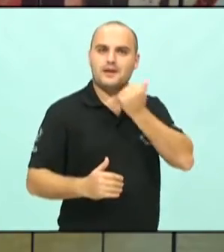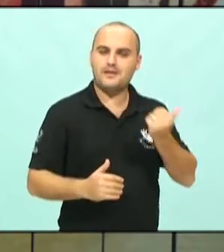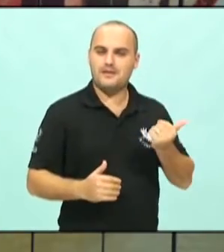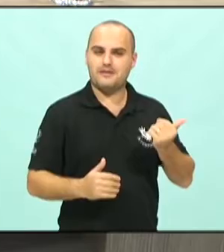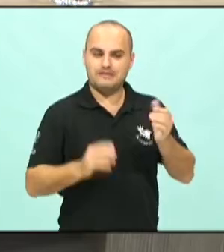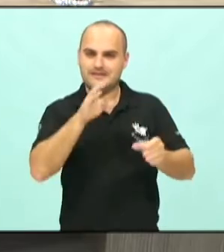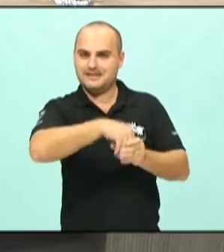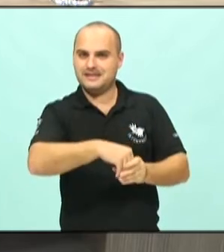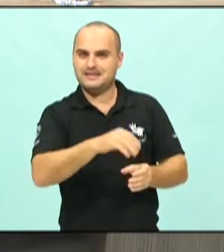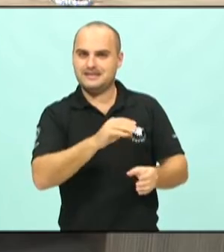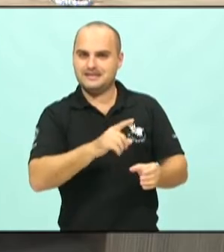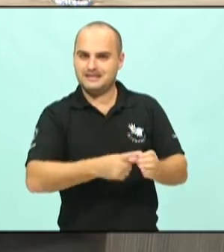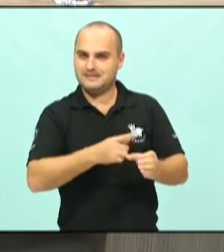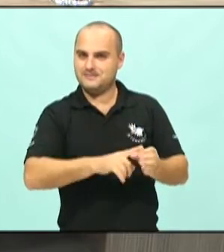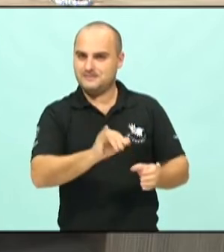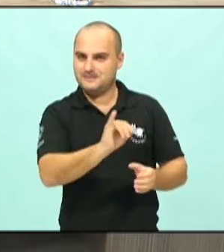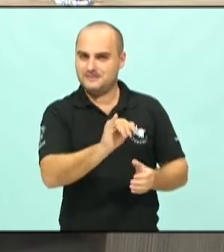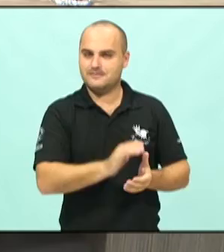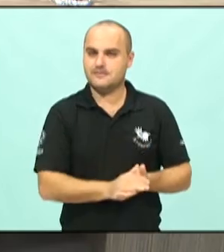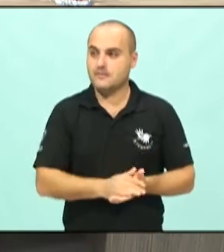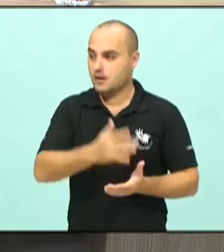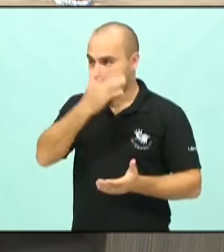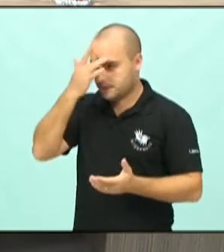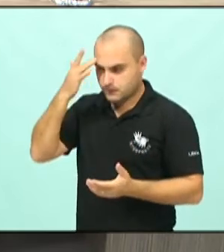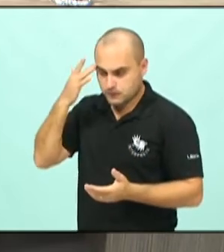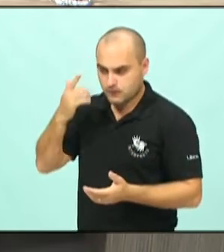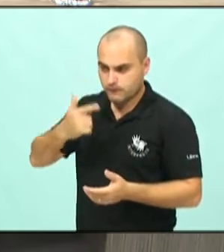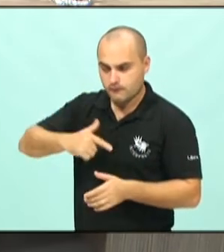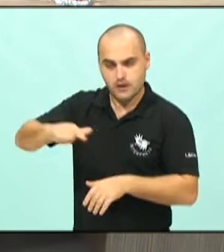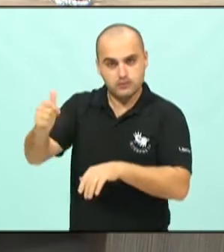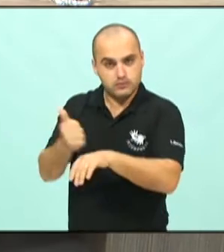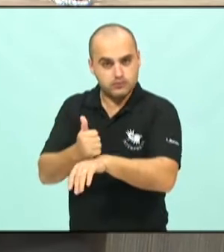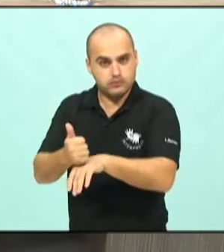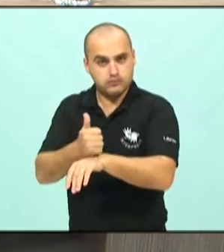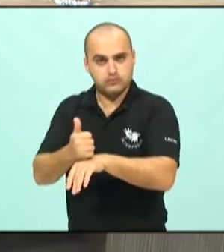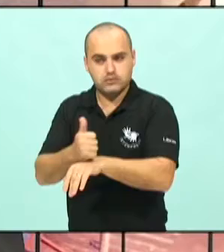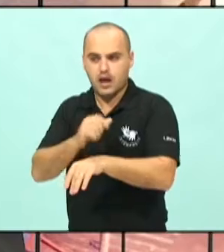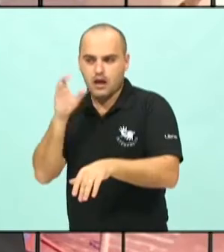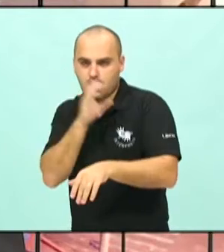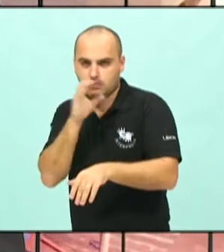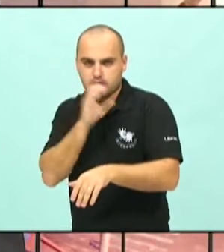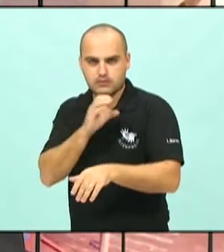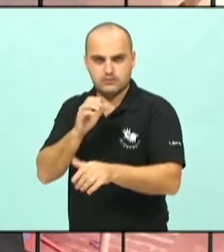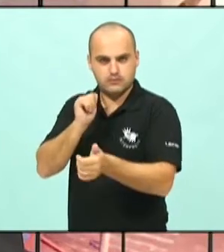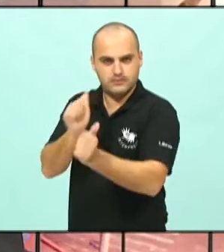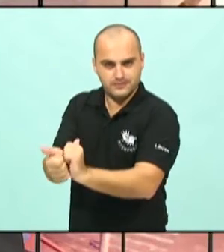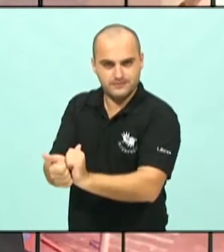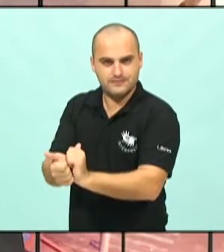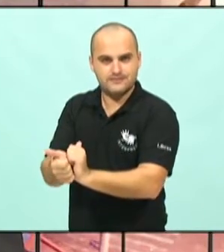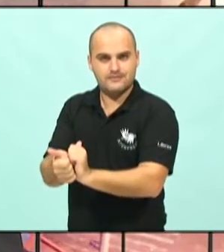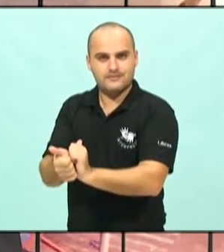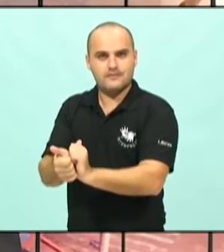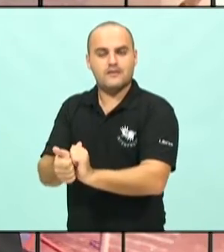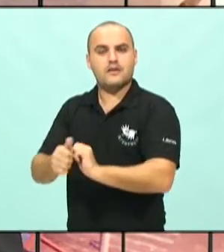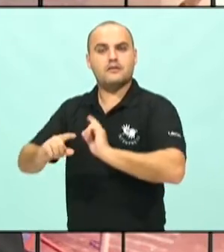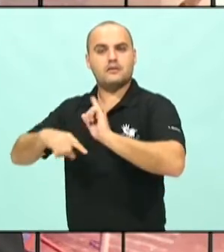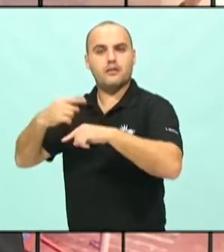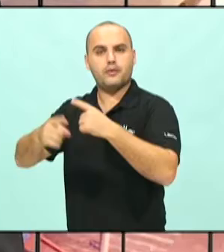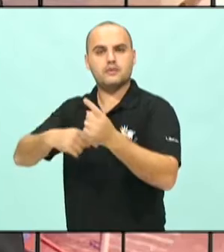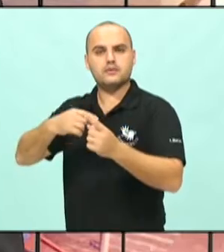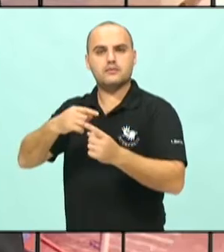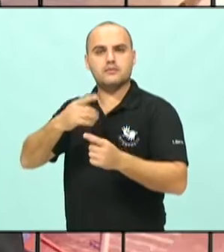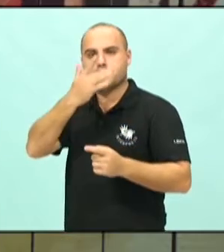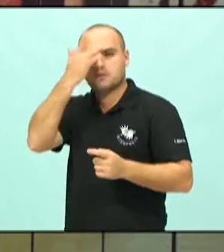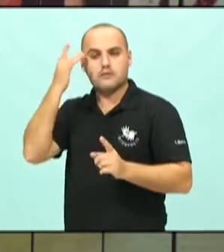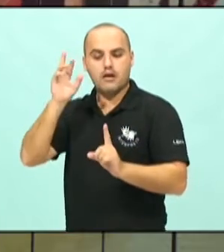As pessoas que fazem uma carreira no esporte, mesmo que seja de curto e médio prazo, elas acabam se tornando referência, às